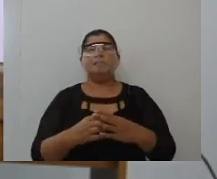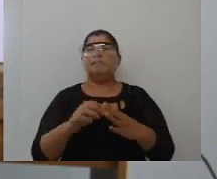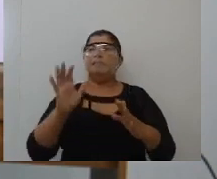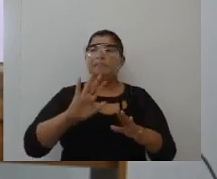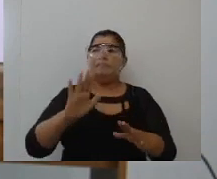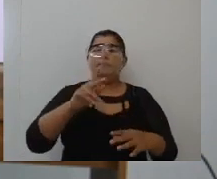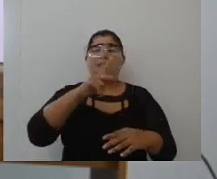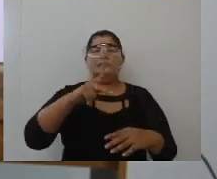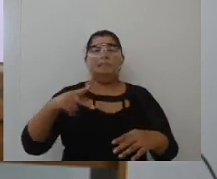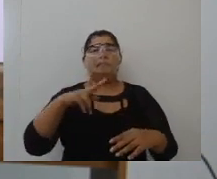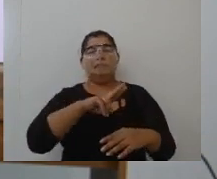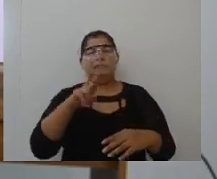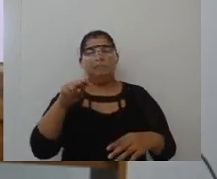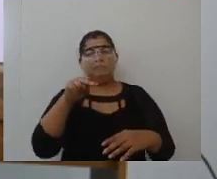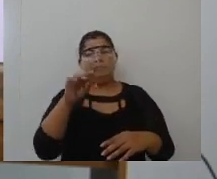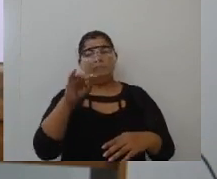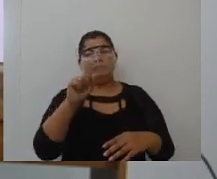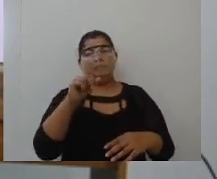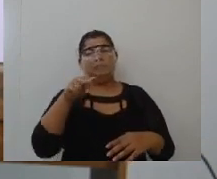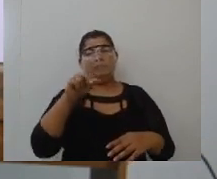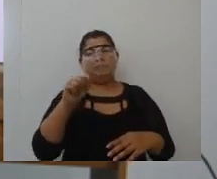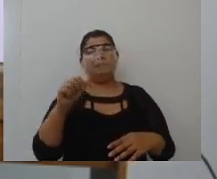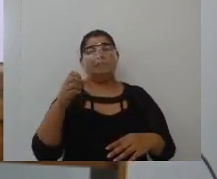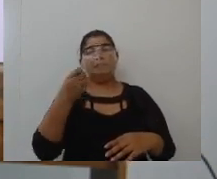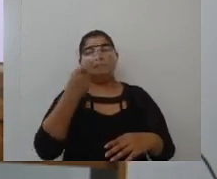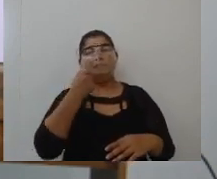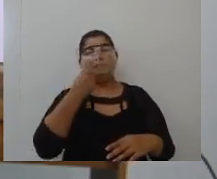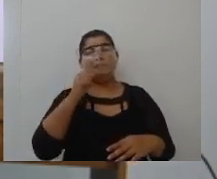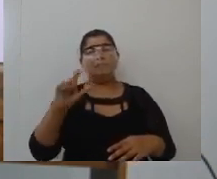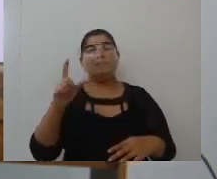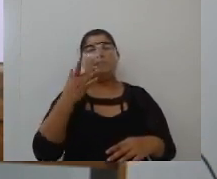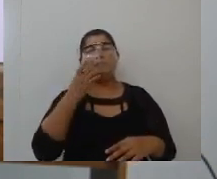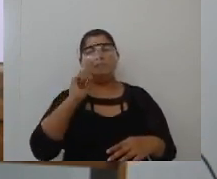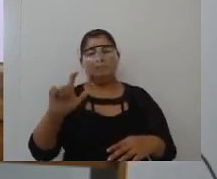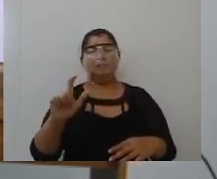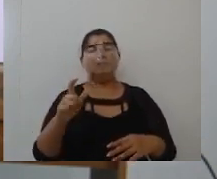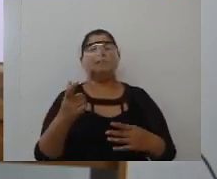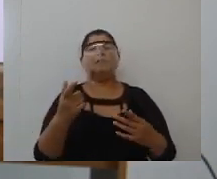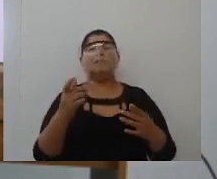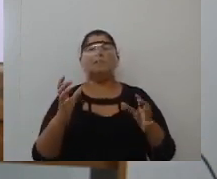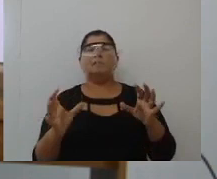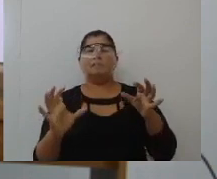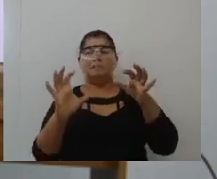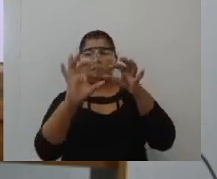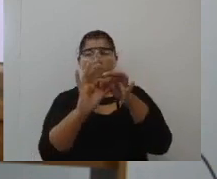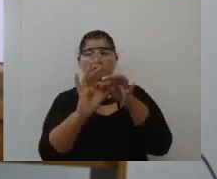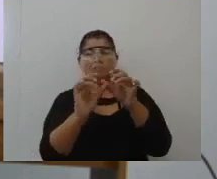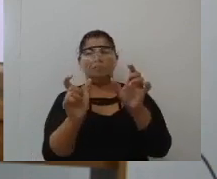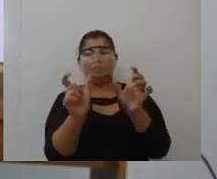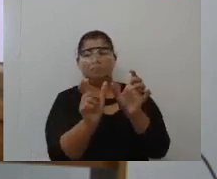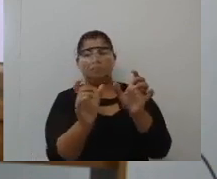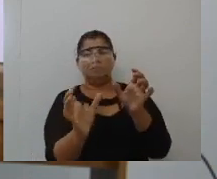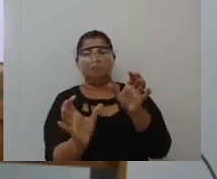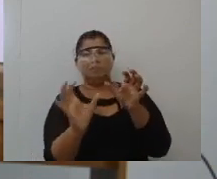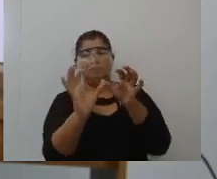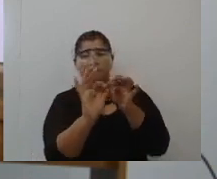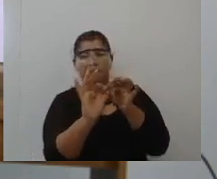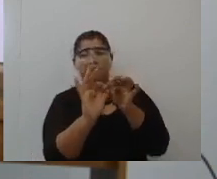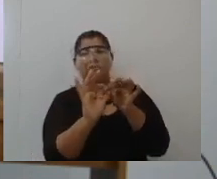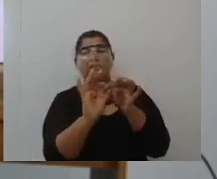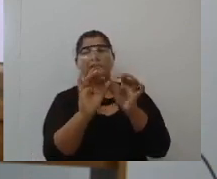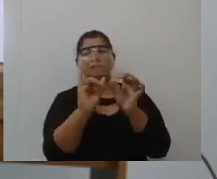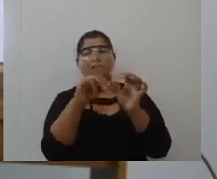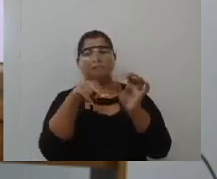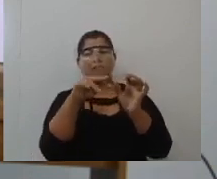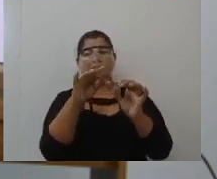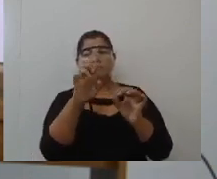meu nome é Tainara, sou de Salgueiro. A conjunção integrante só será usada quando houver substantivos nas orações? A conjunção integrante, Tainara,